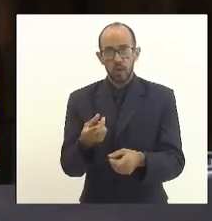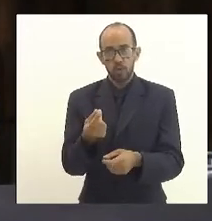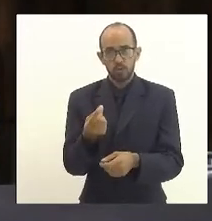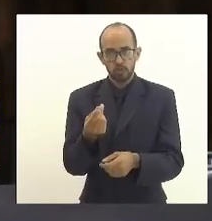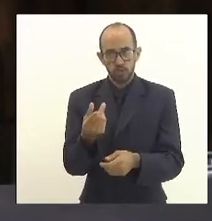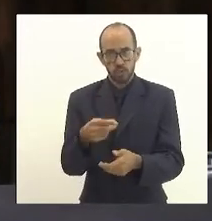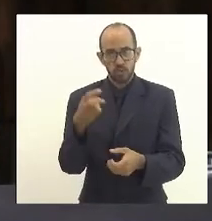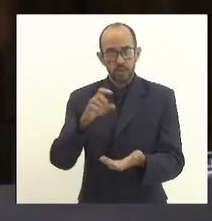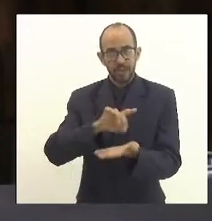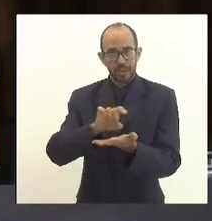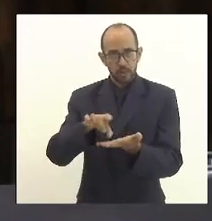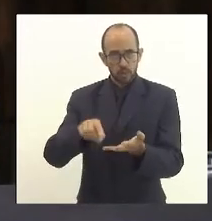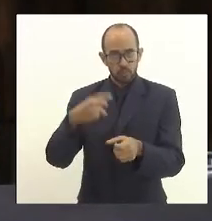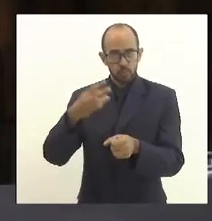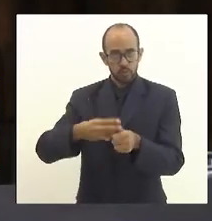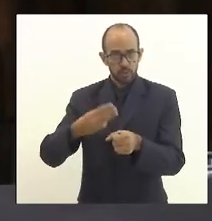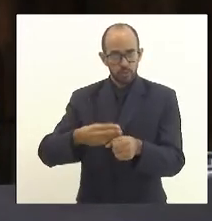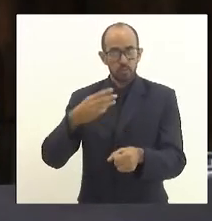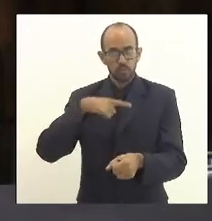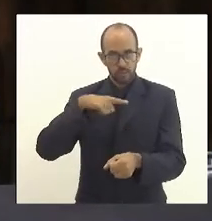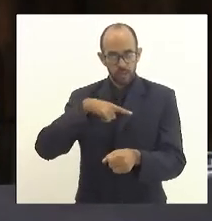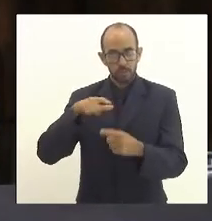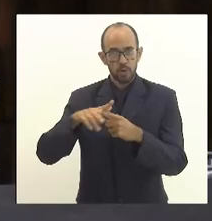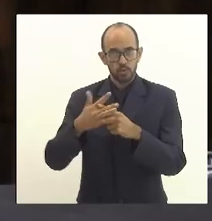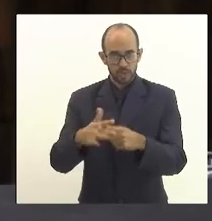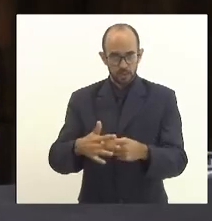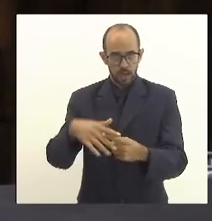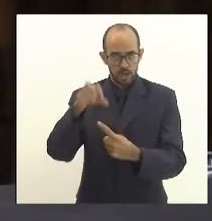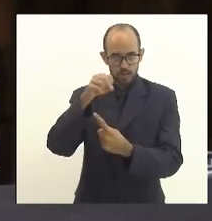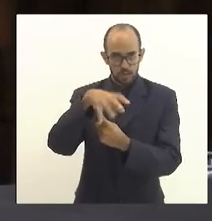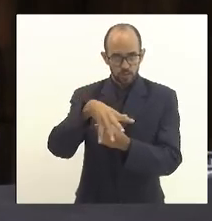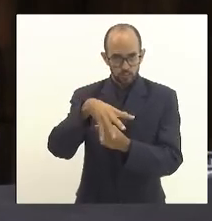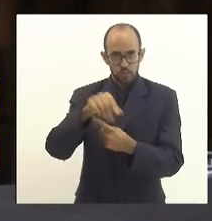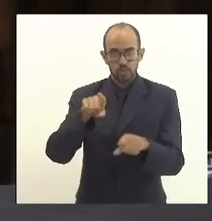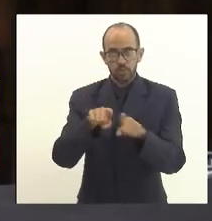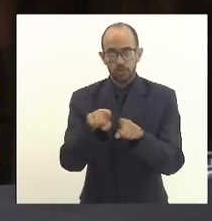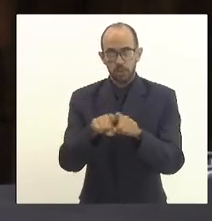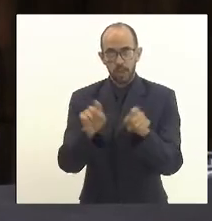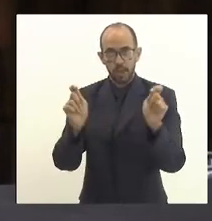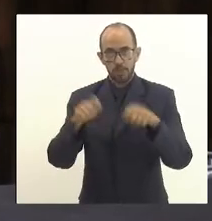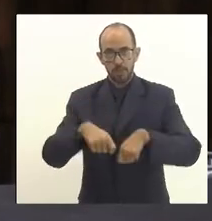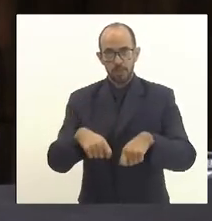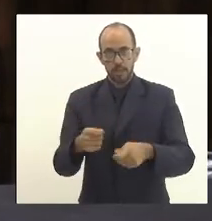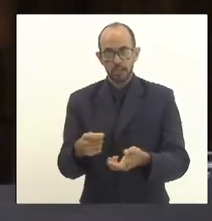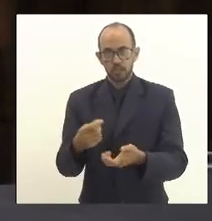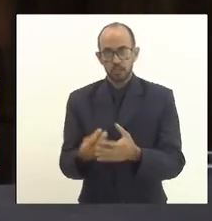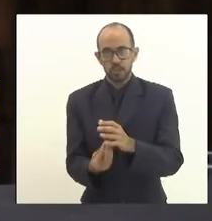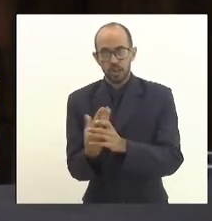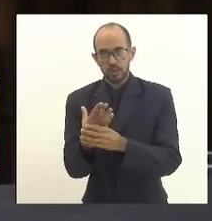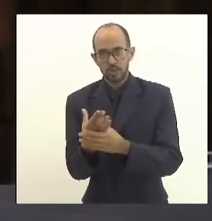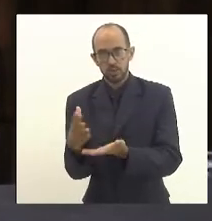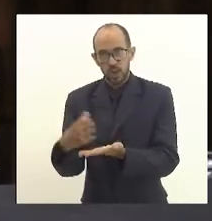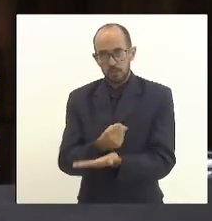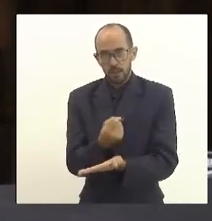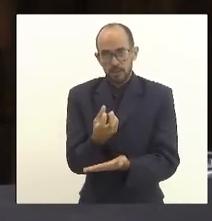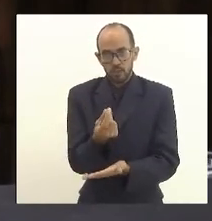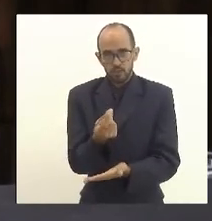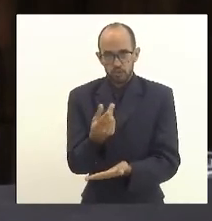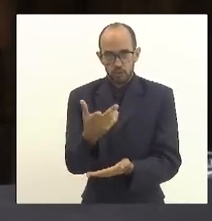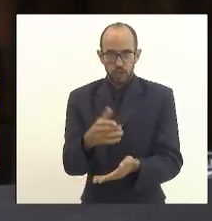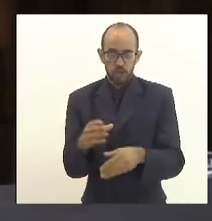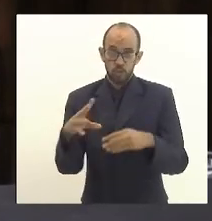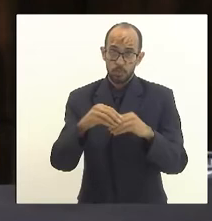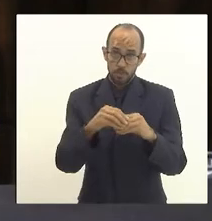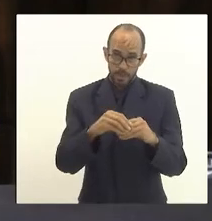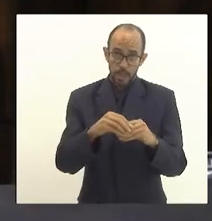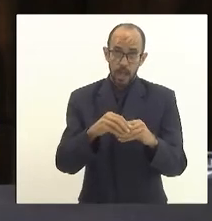para fazer a gestão e manutenção da iluminação pública. E a possibilidade de geração de receitas acessórias para o município. A partir do momento que a gente